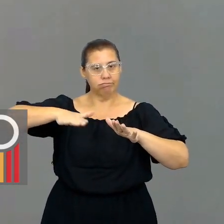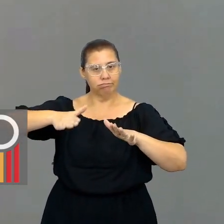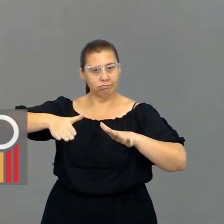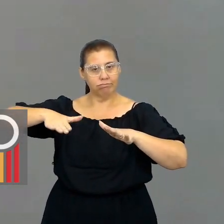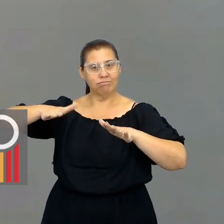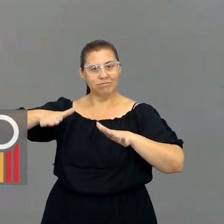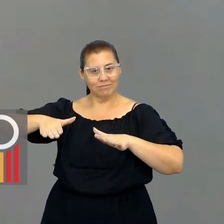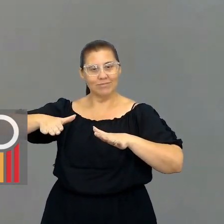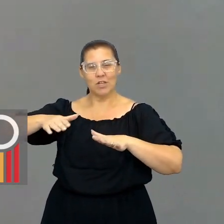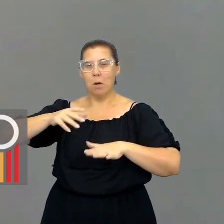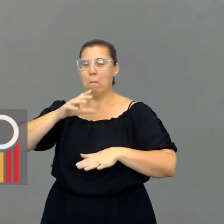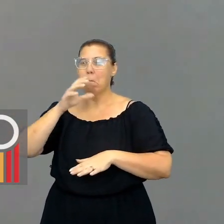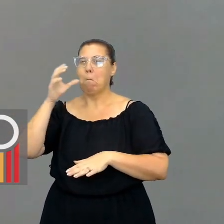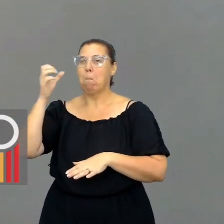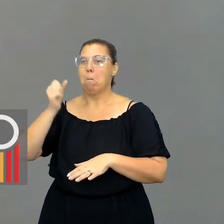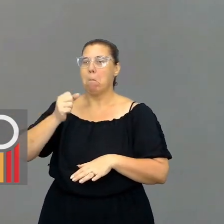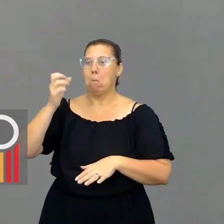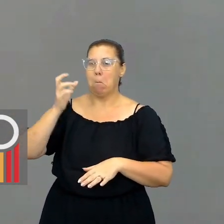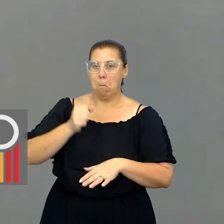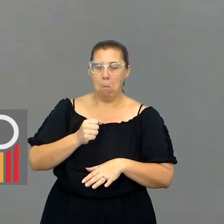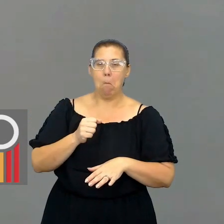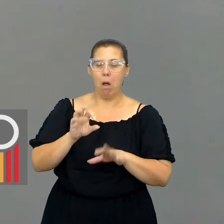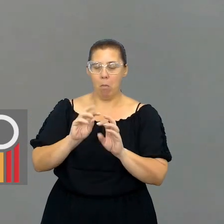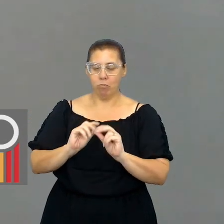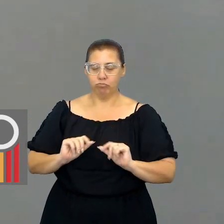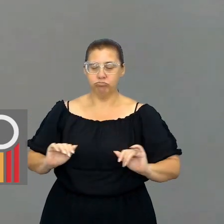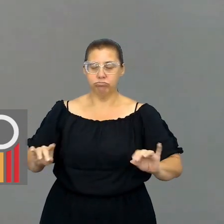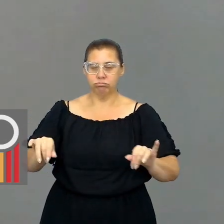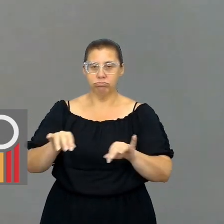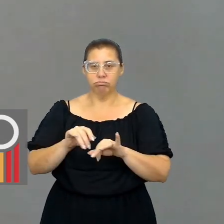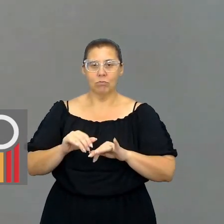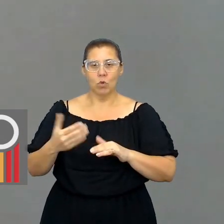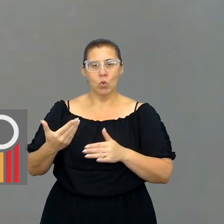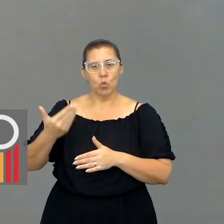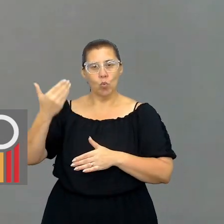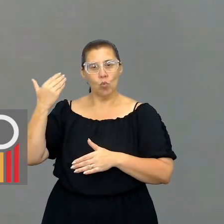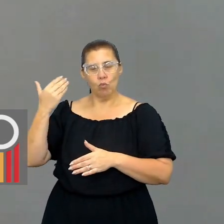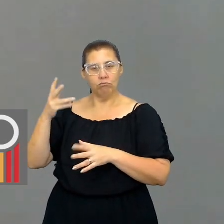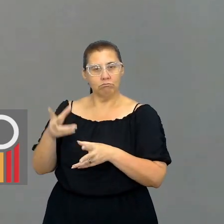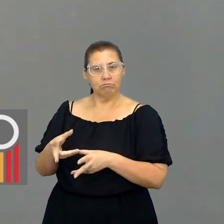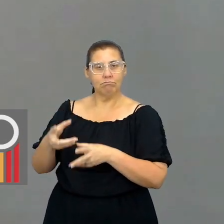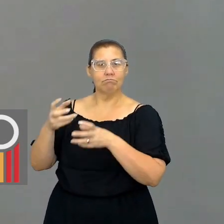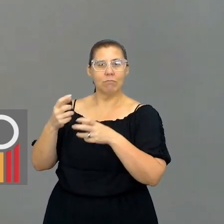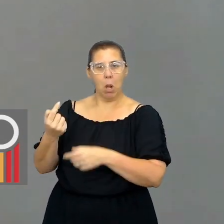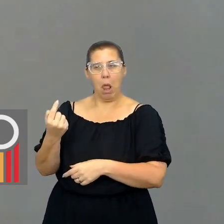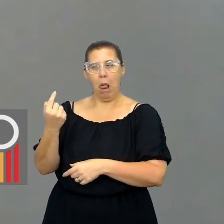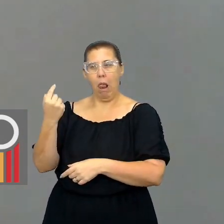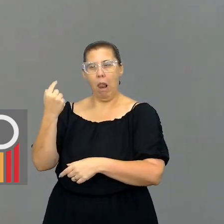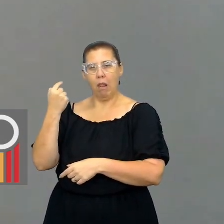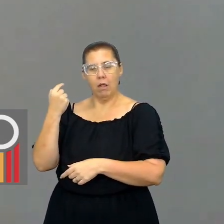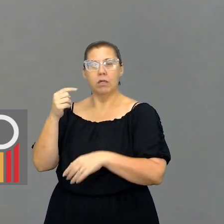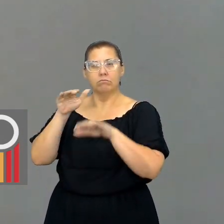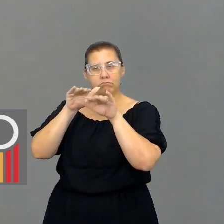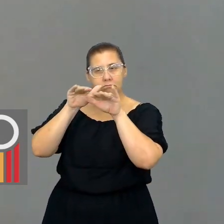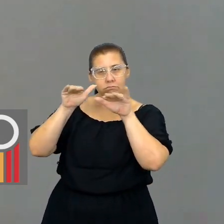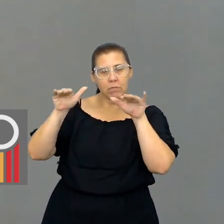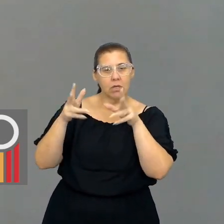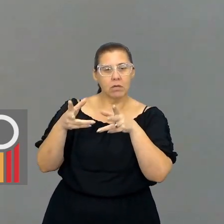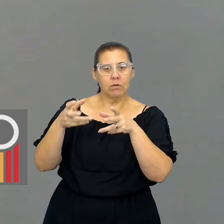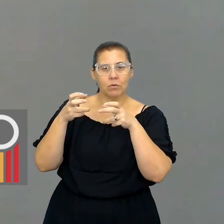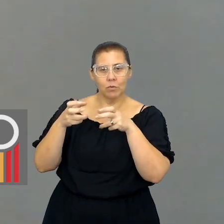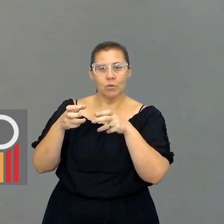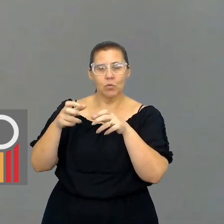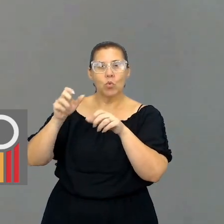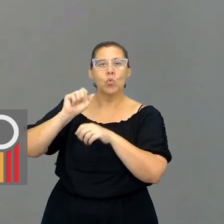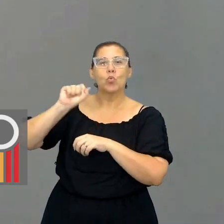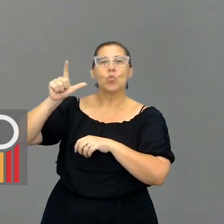assim em formas brancas, como as espumas das ondas, e lá no fundo é possível ver, né, lá no horizonte é possível ver a cor